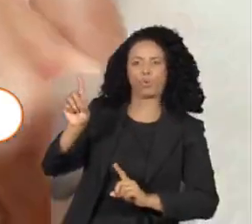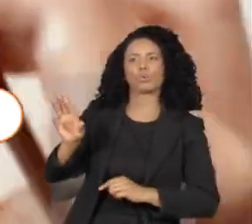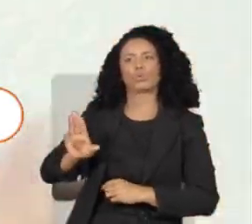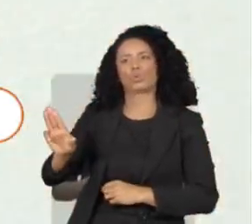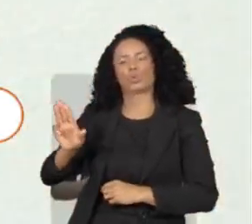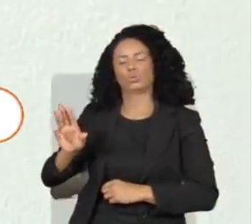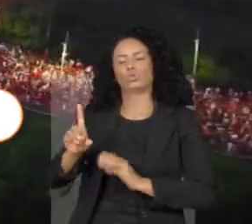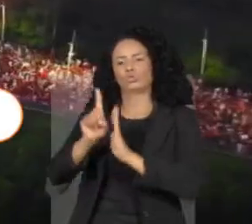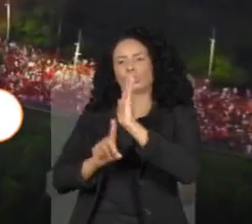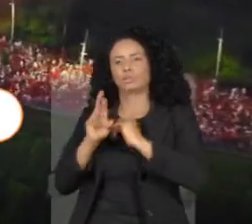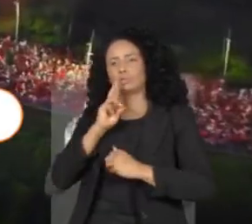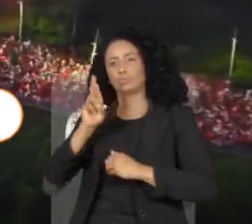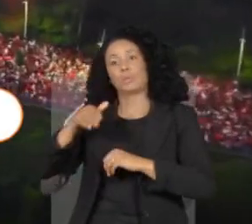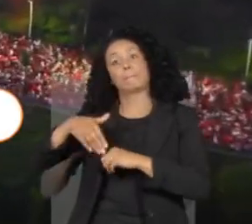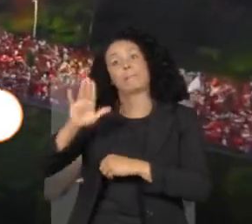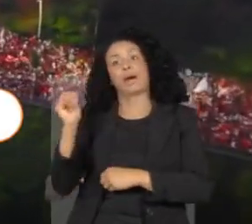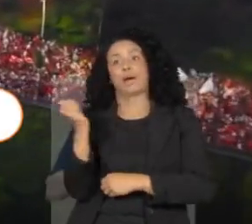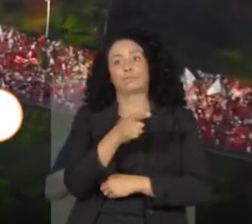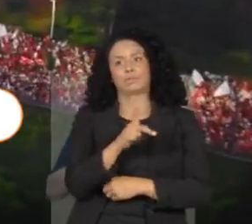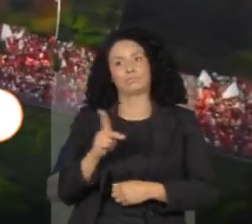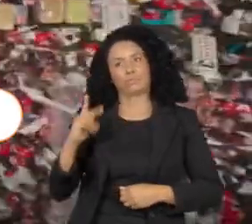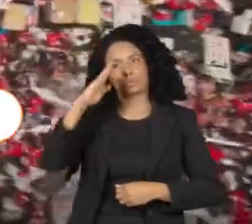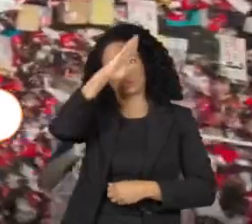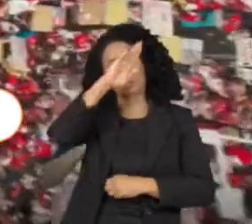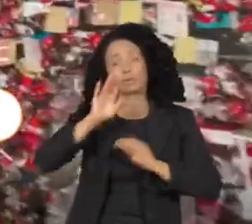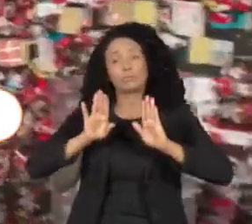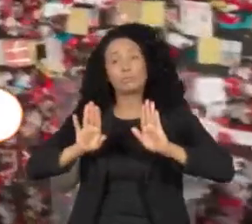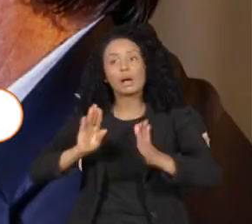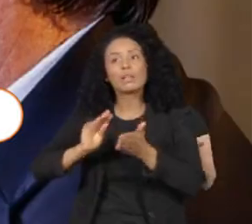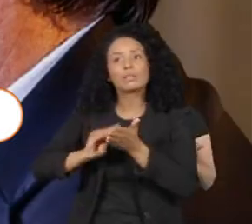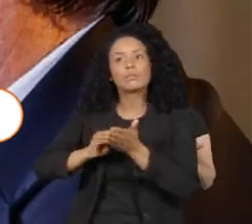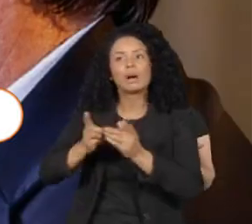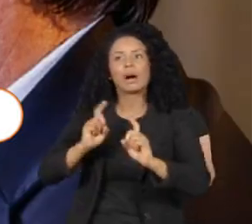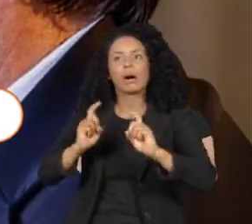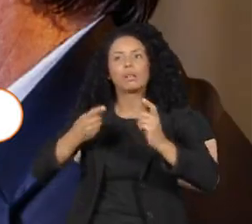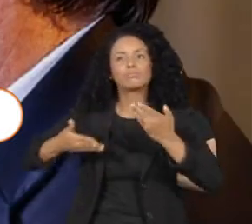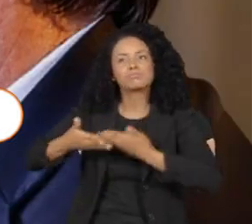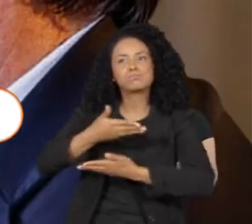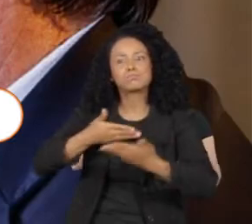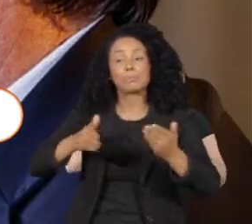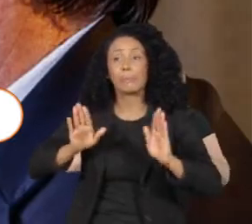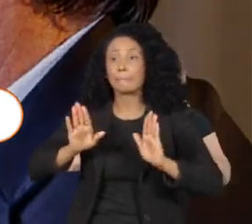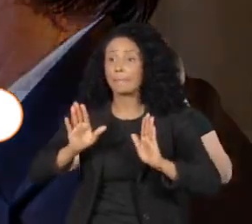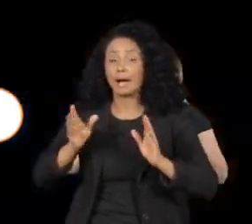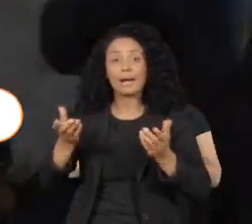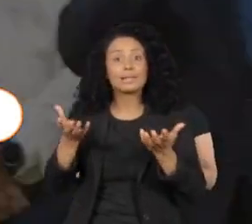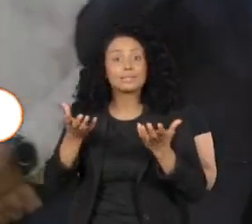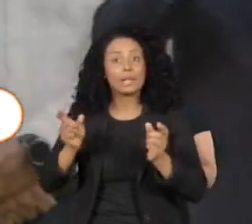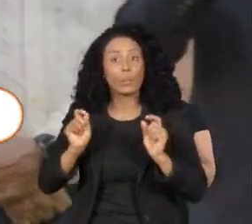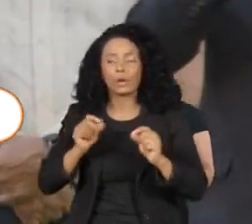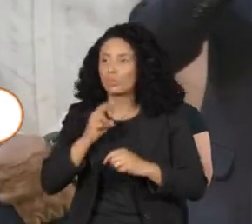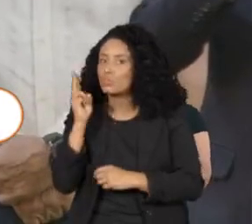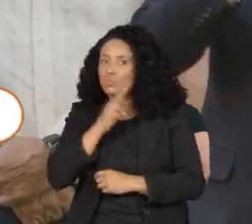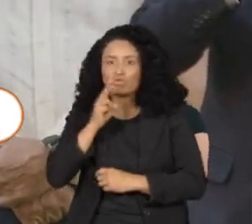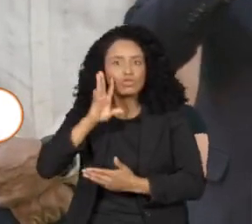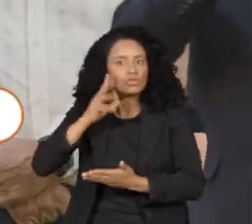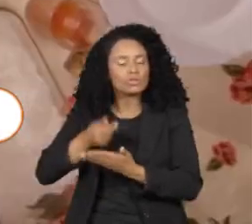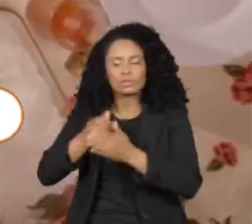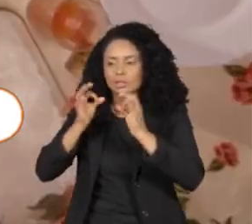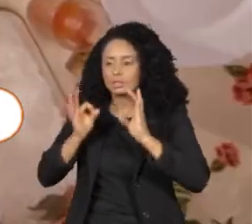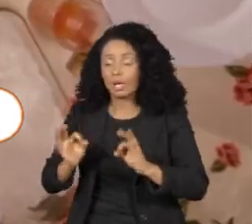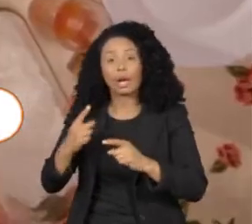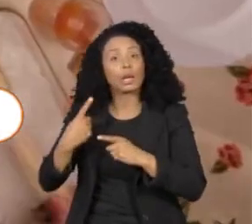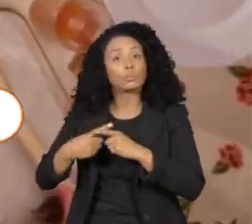essa decisão ainda será analisada em sessão extraordinária, pois requer urgência, já que a campanha eleitoral termina